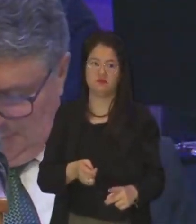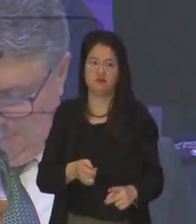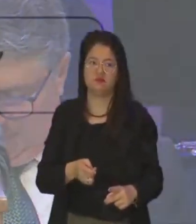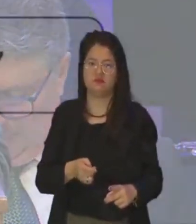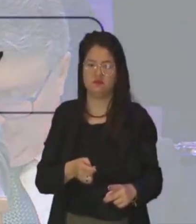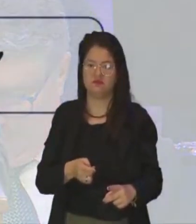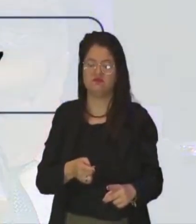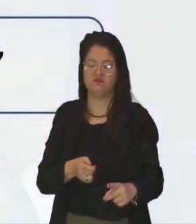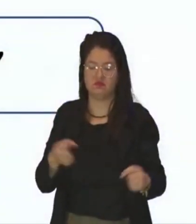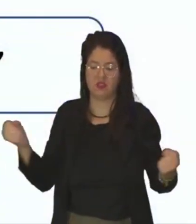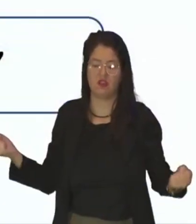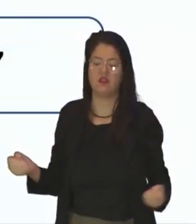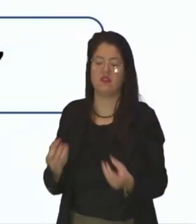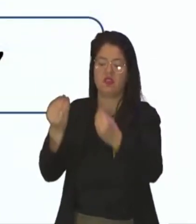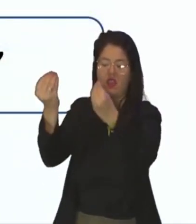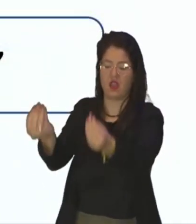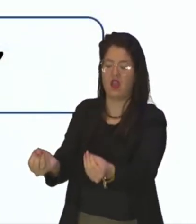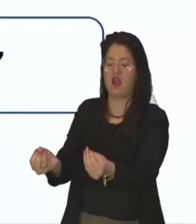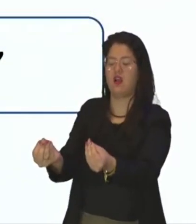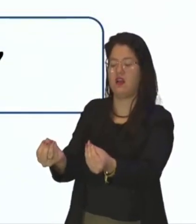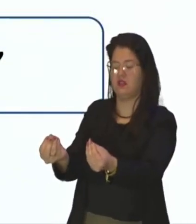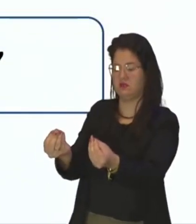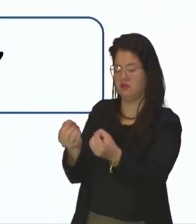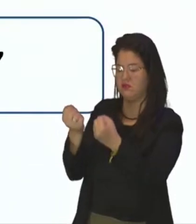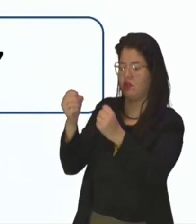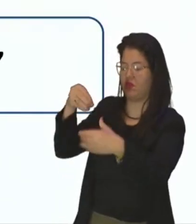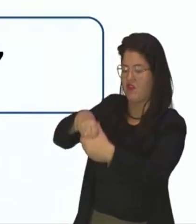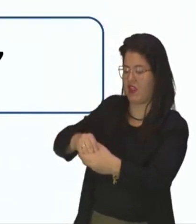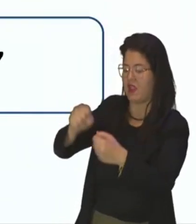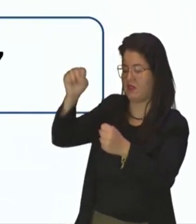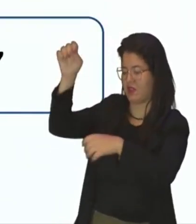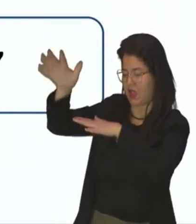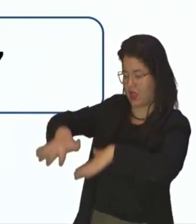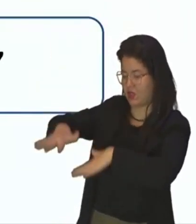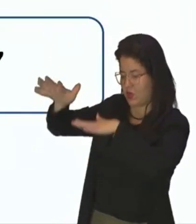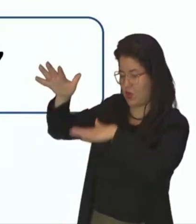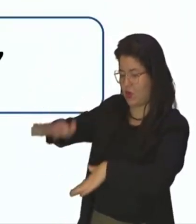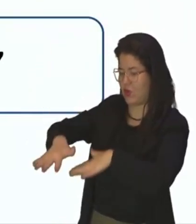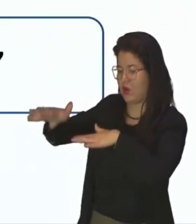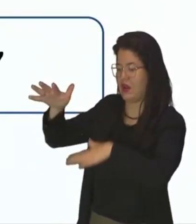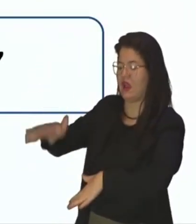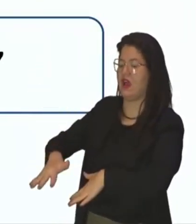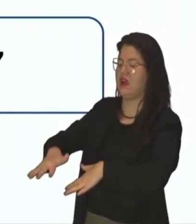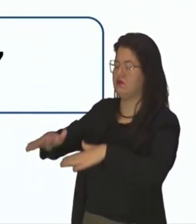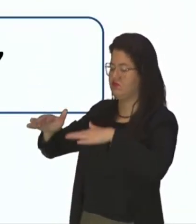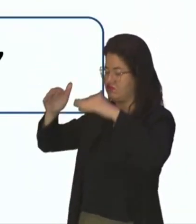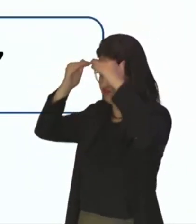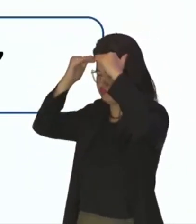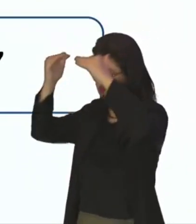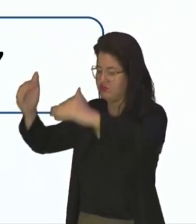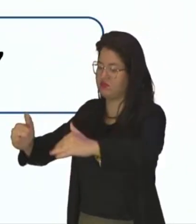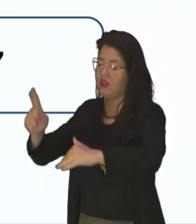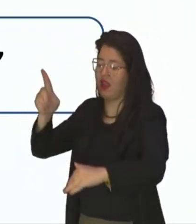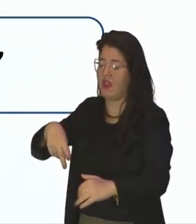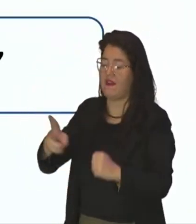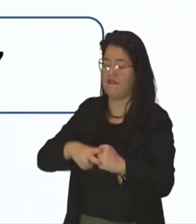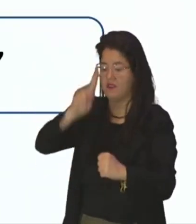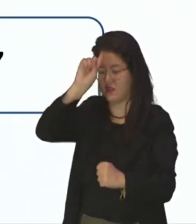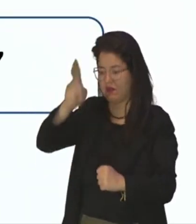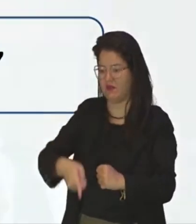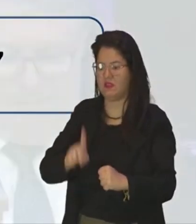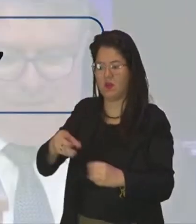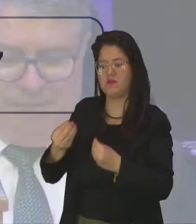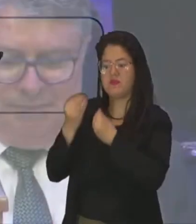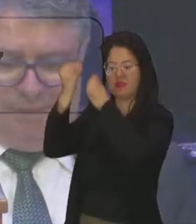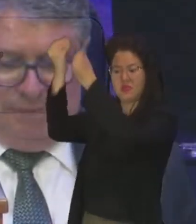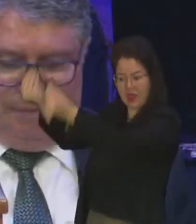Tributai ao Senhor, trazei ofertas, adorai, tremei, dizei, são imperativos. Então tributar é